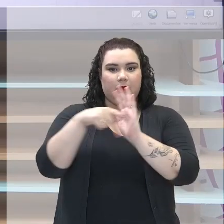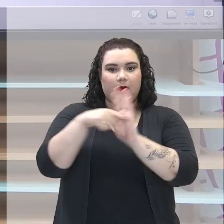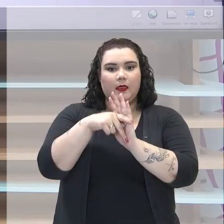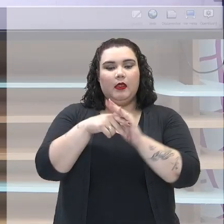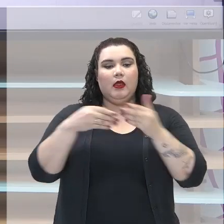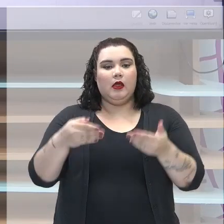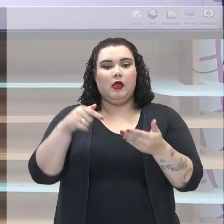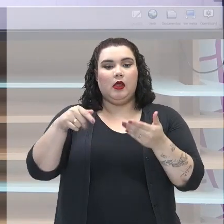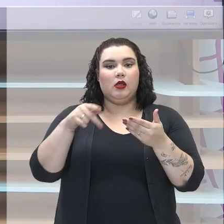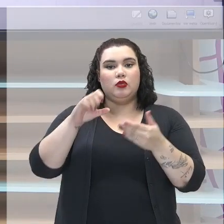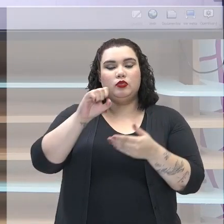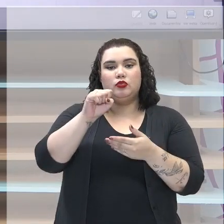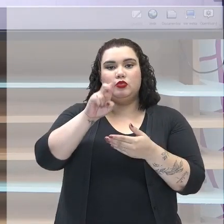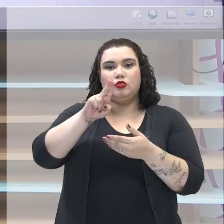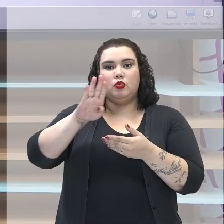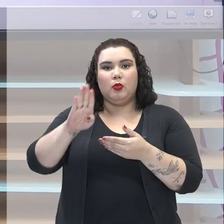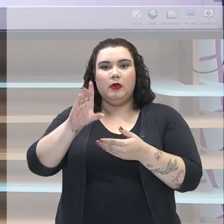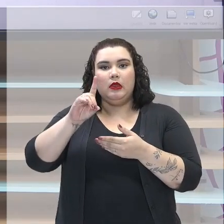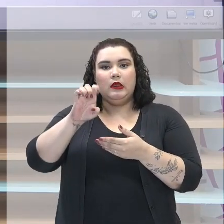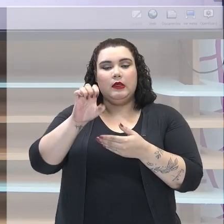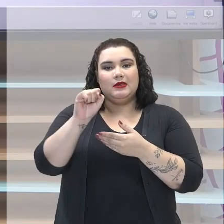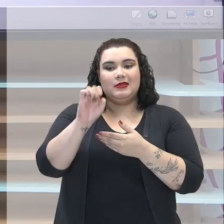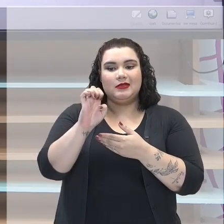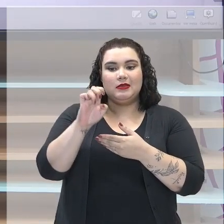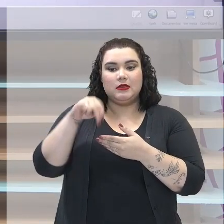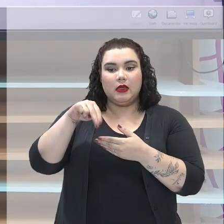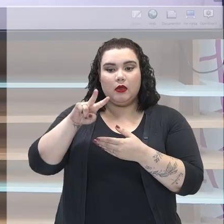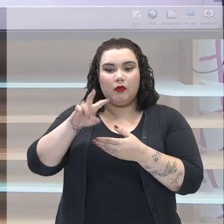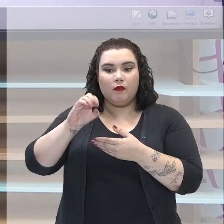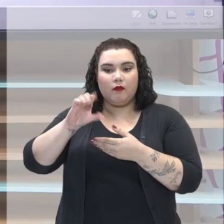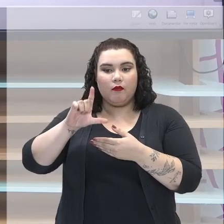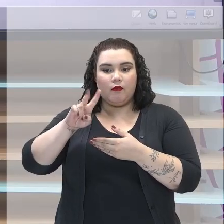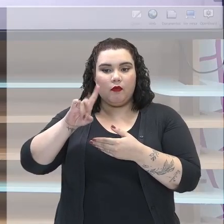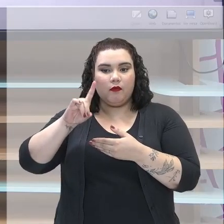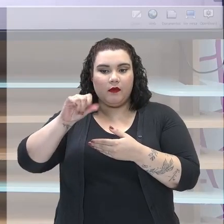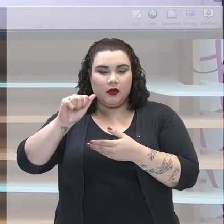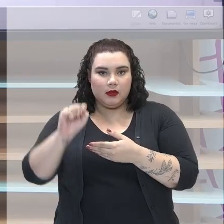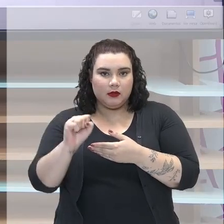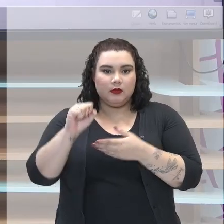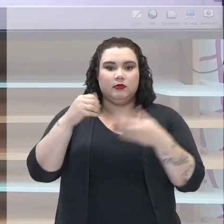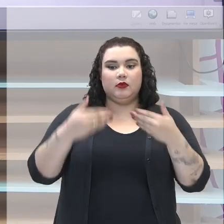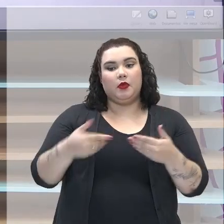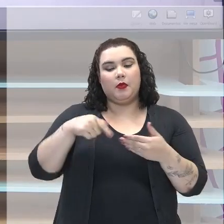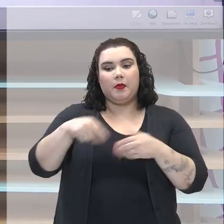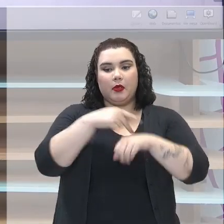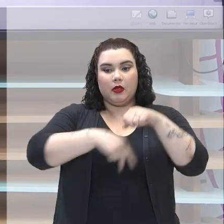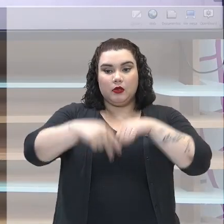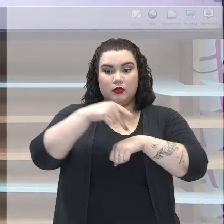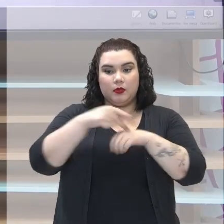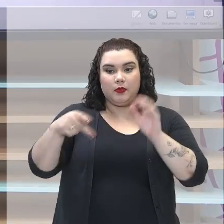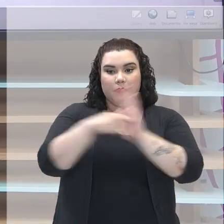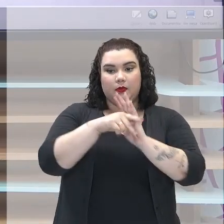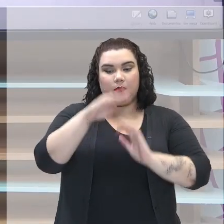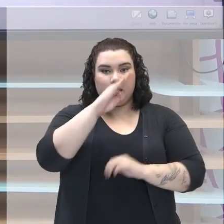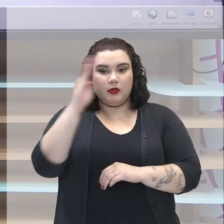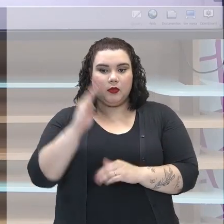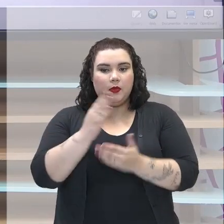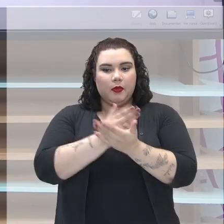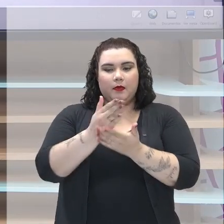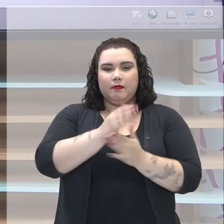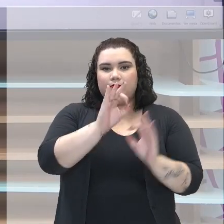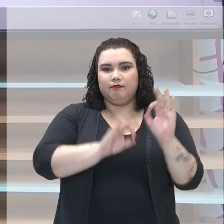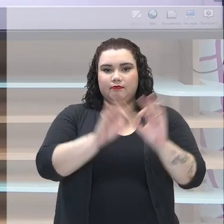nações subdesenvolvidas em desenvolvimento, inclusive em países como o Brasil, que começou o seu processo